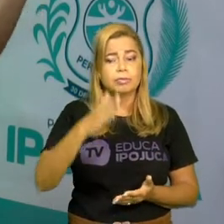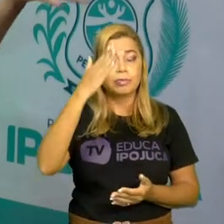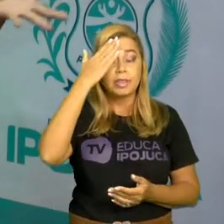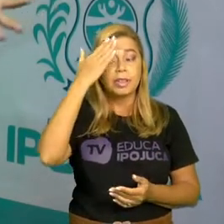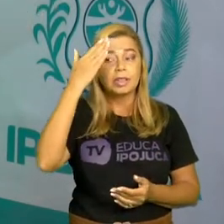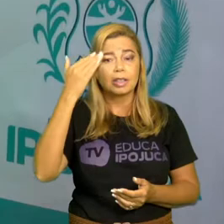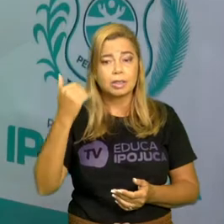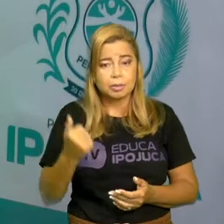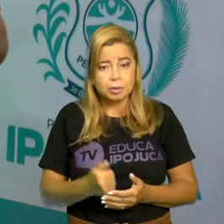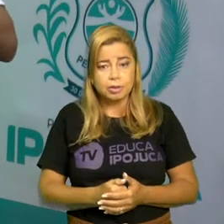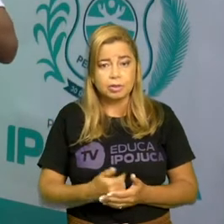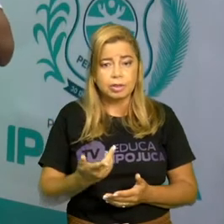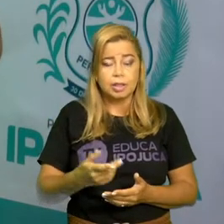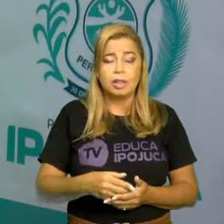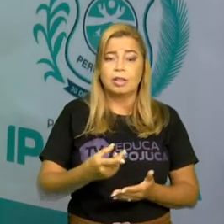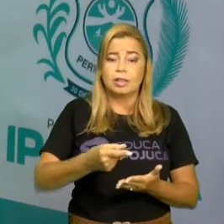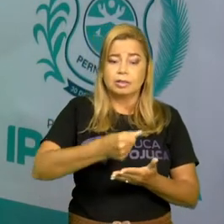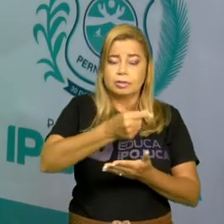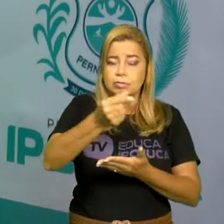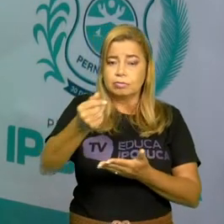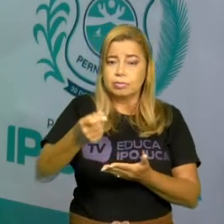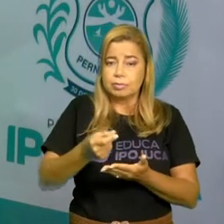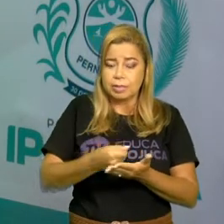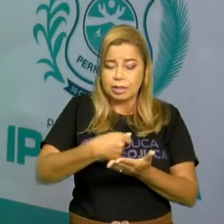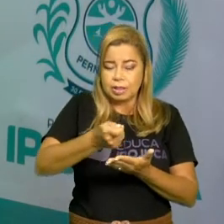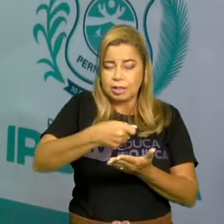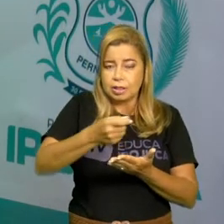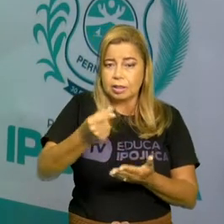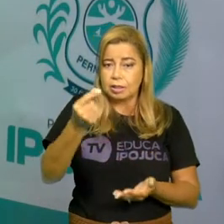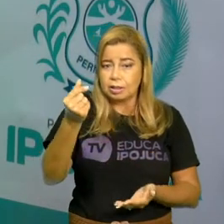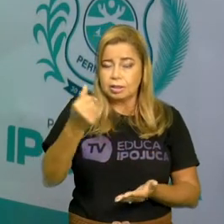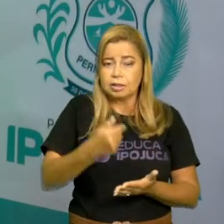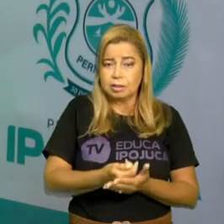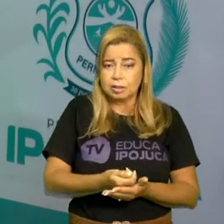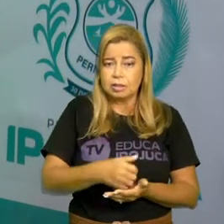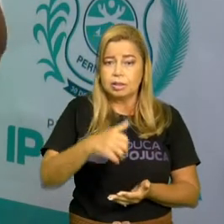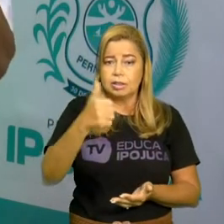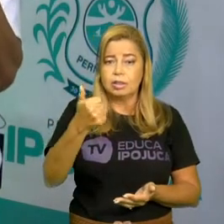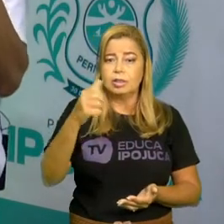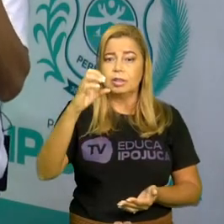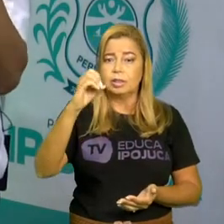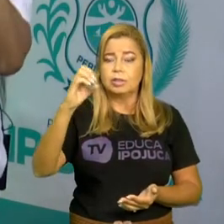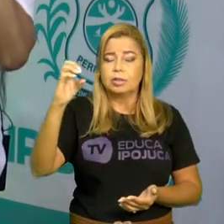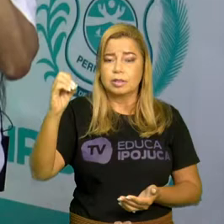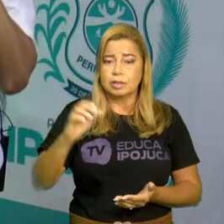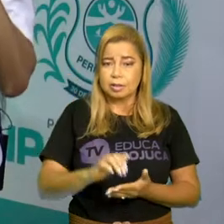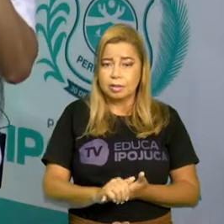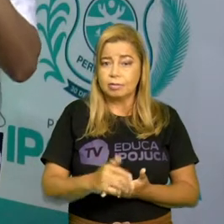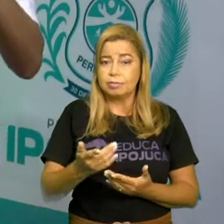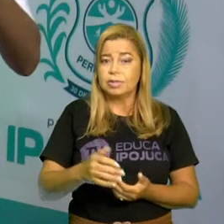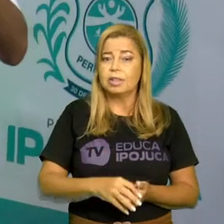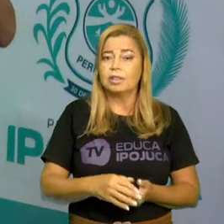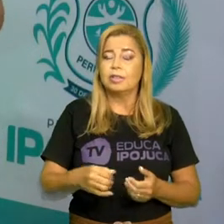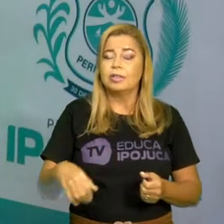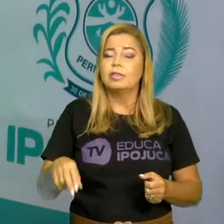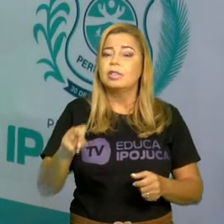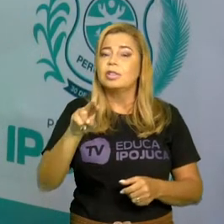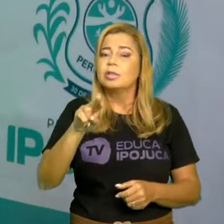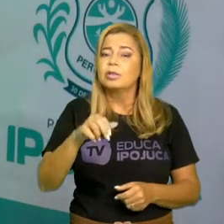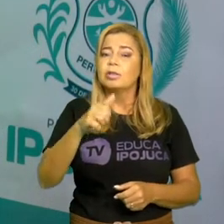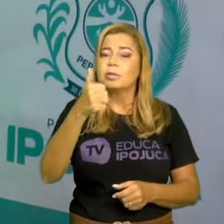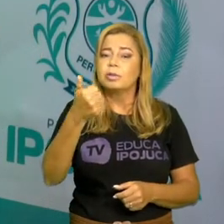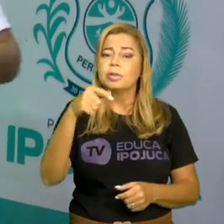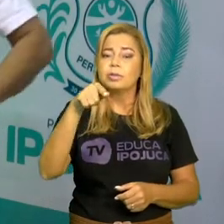notinhas de 100 a unidade de milhar vamos entender agora como é